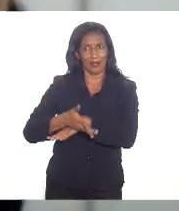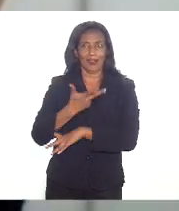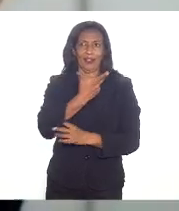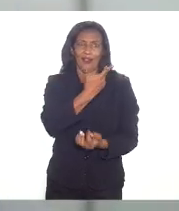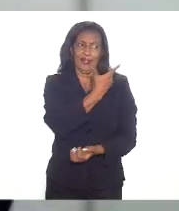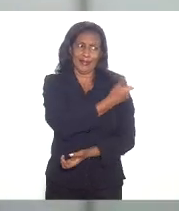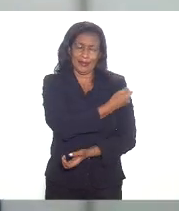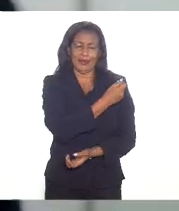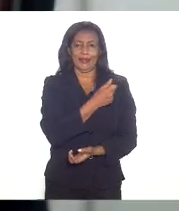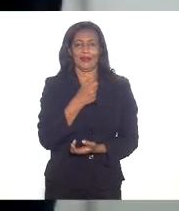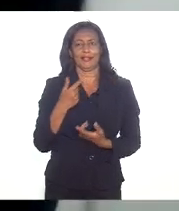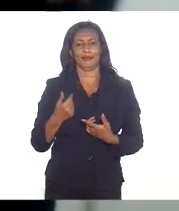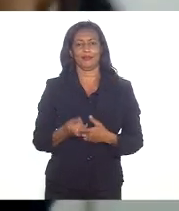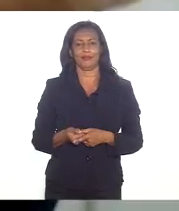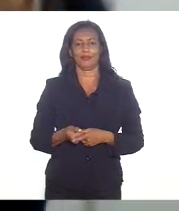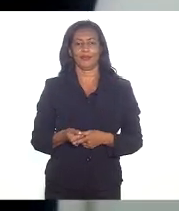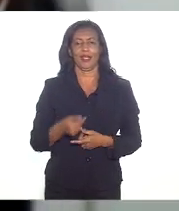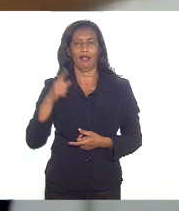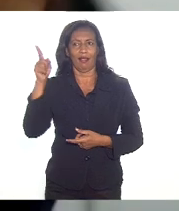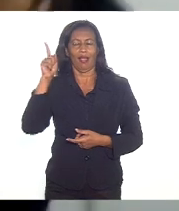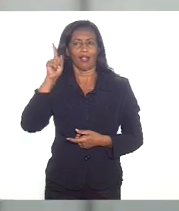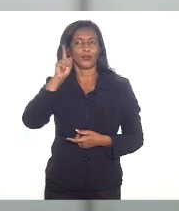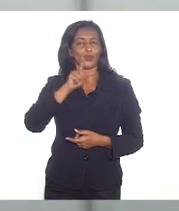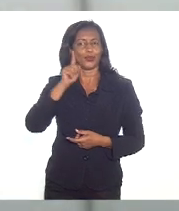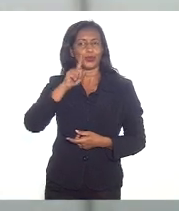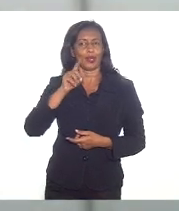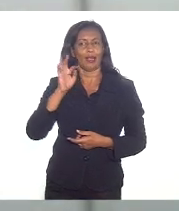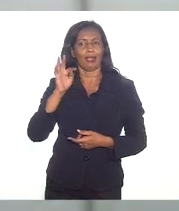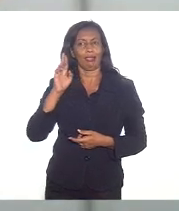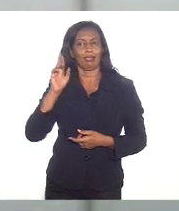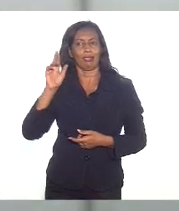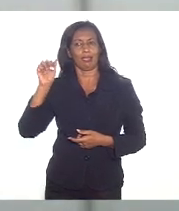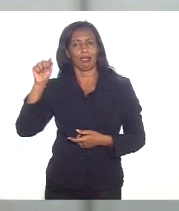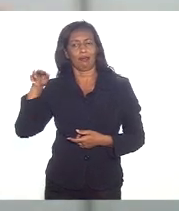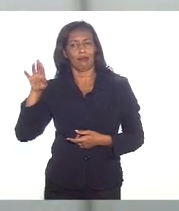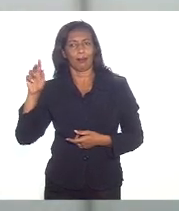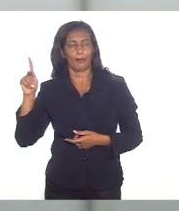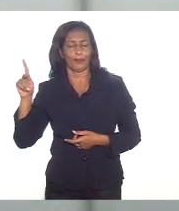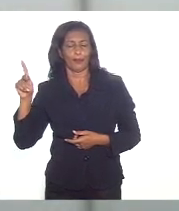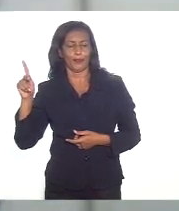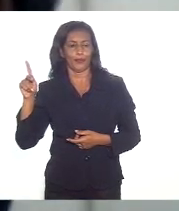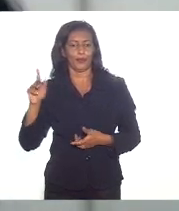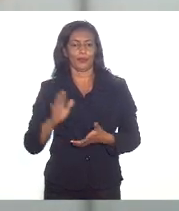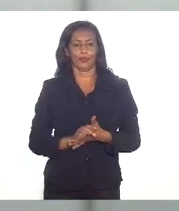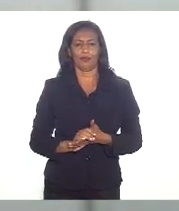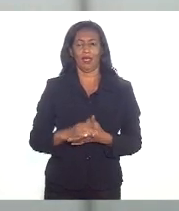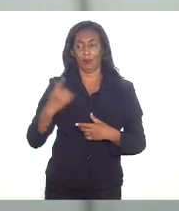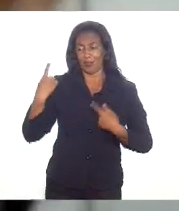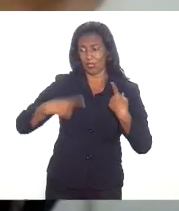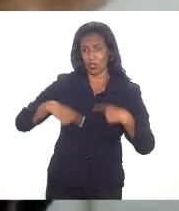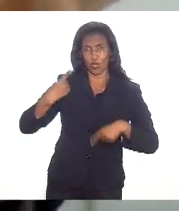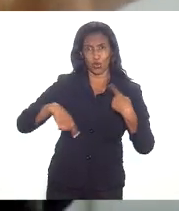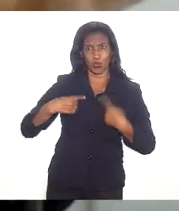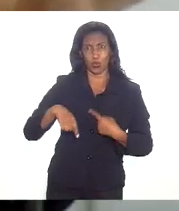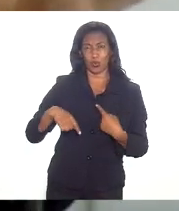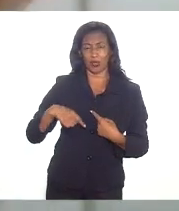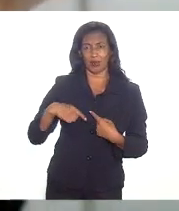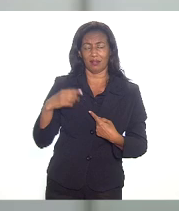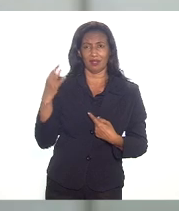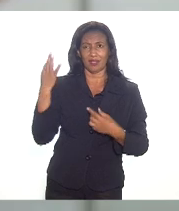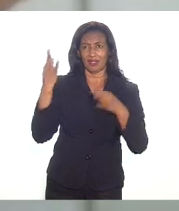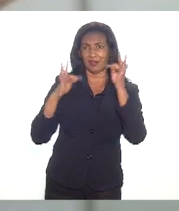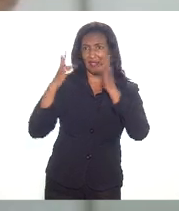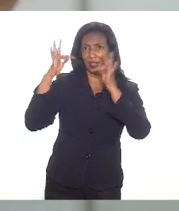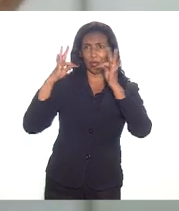governo Trump, associado aqui ao governo Bolsonaro, foi a disputa dessa tecnologia internacional, que